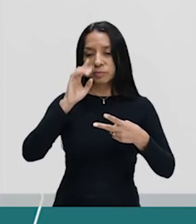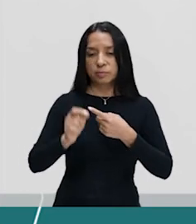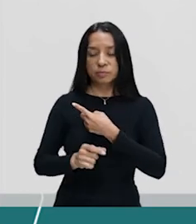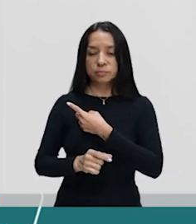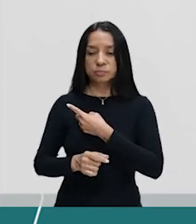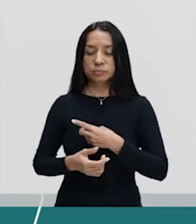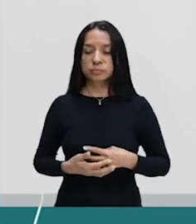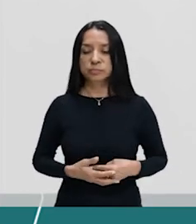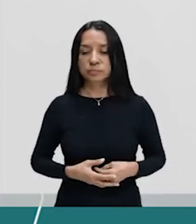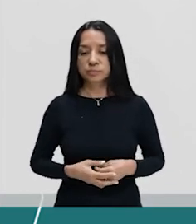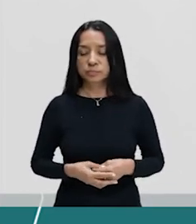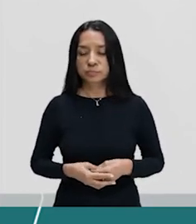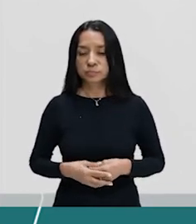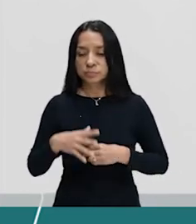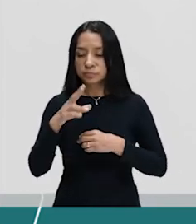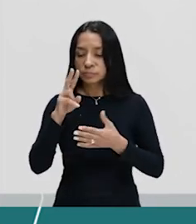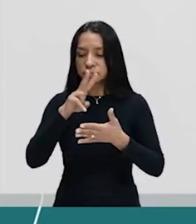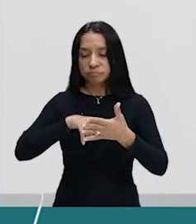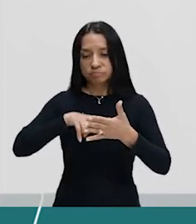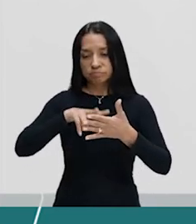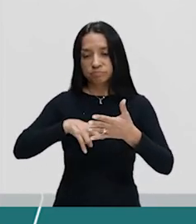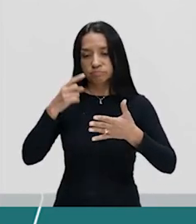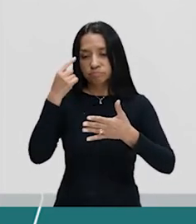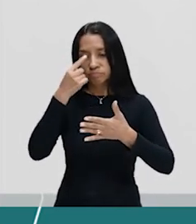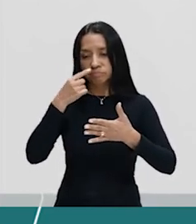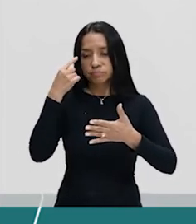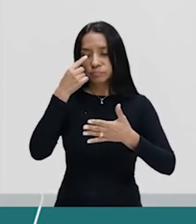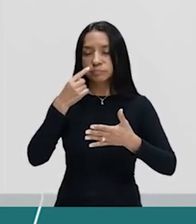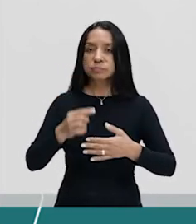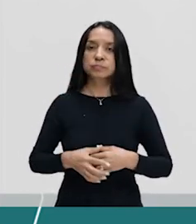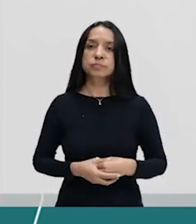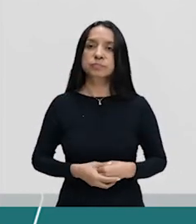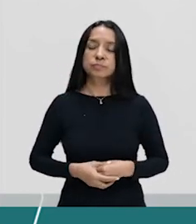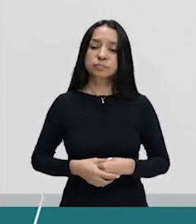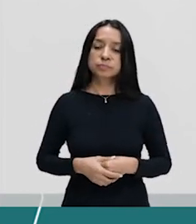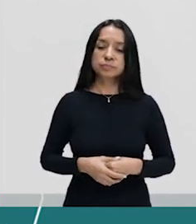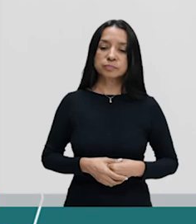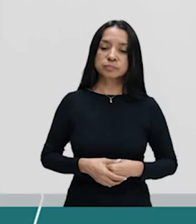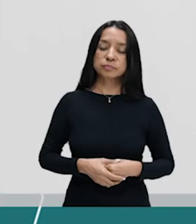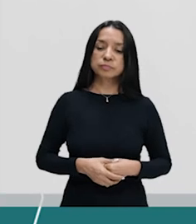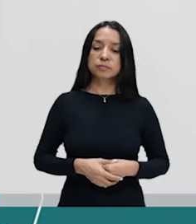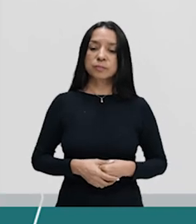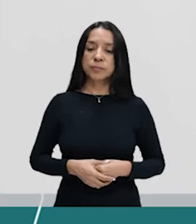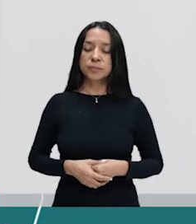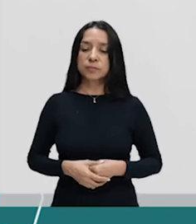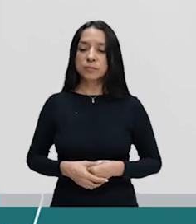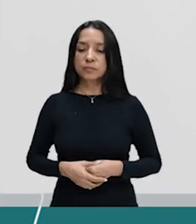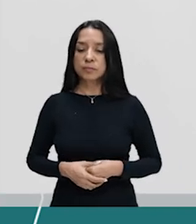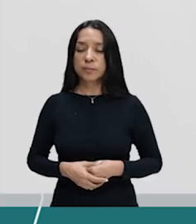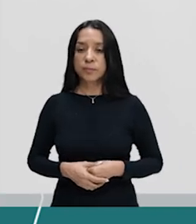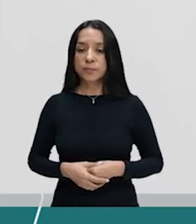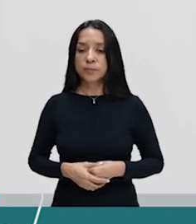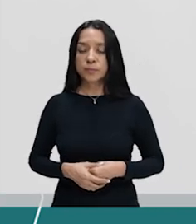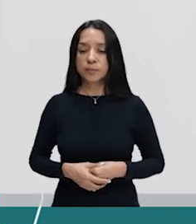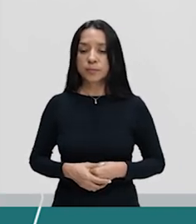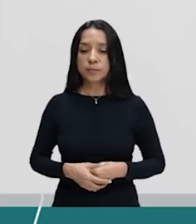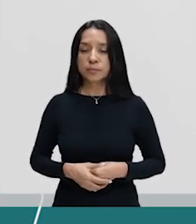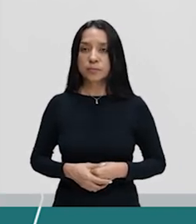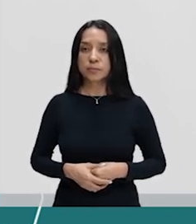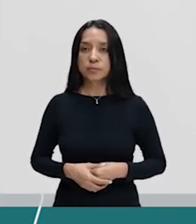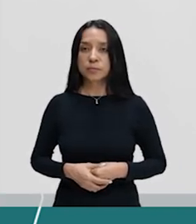habria estado, nosotros habríamos estado, vosotros habríais estado, eles